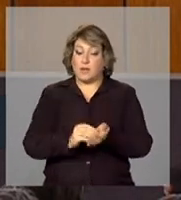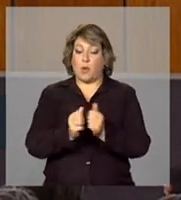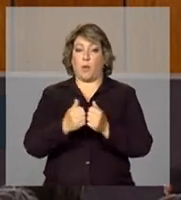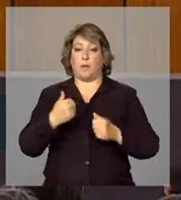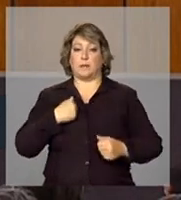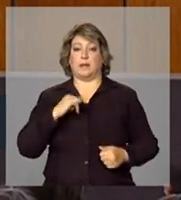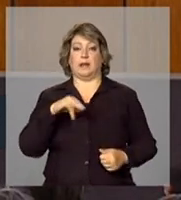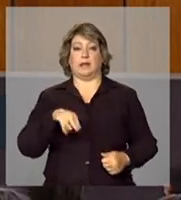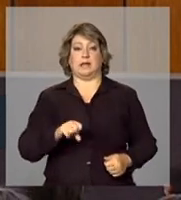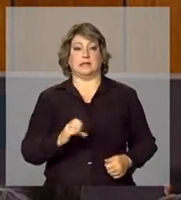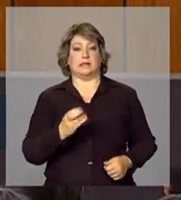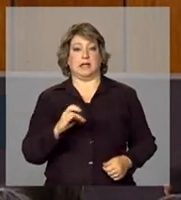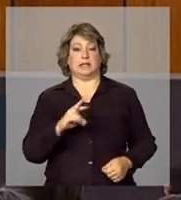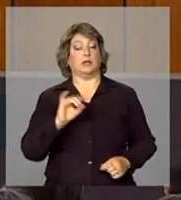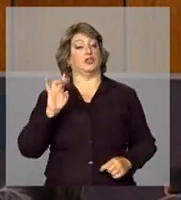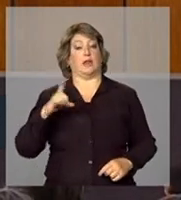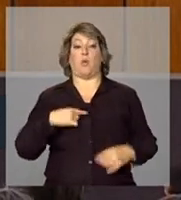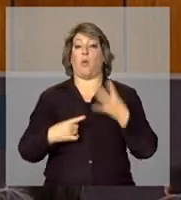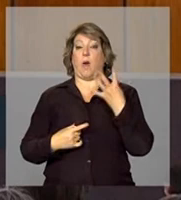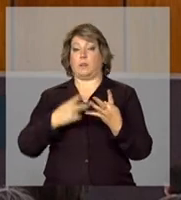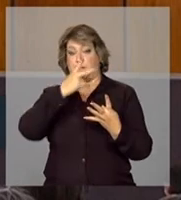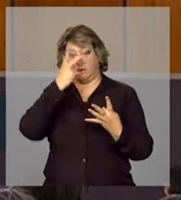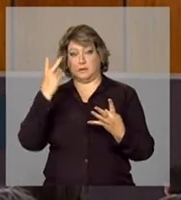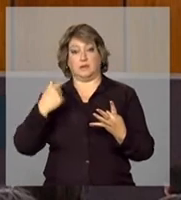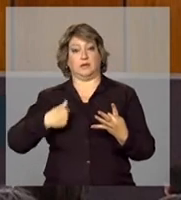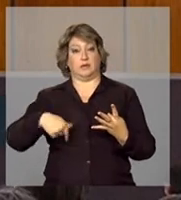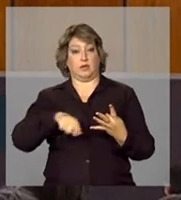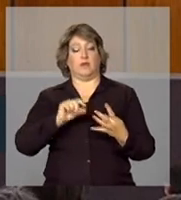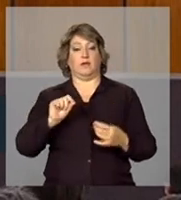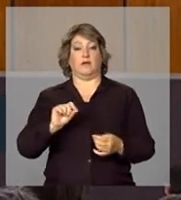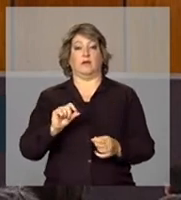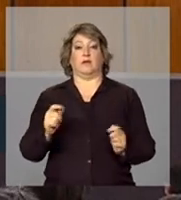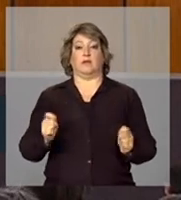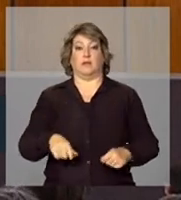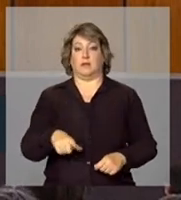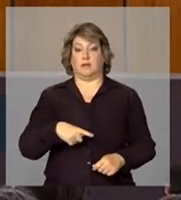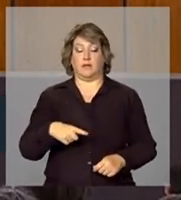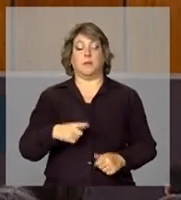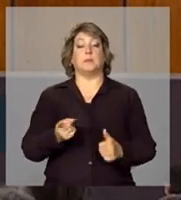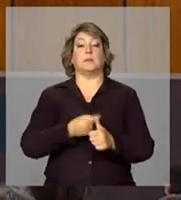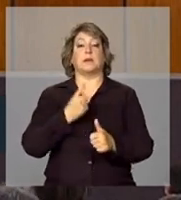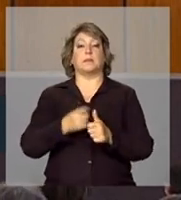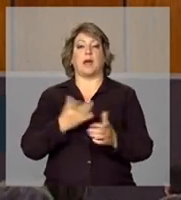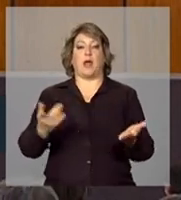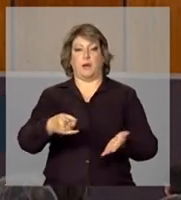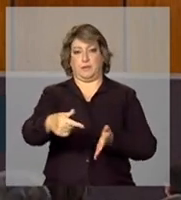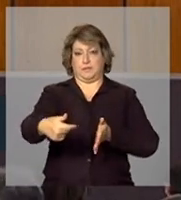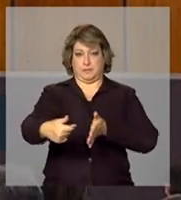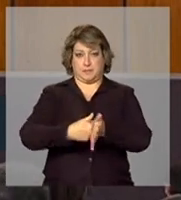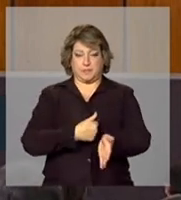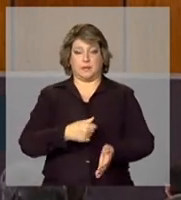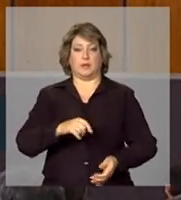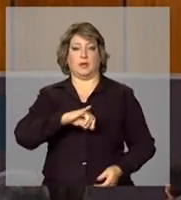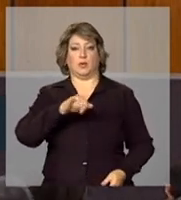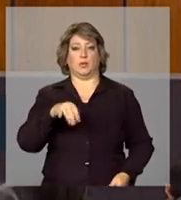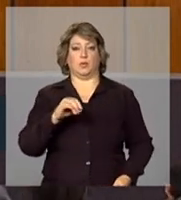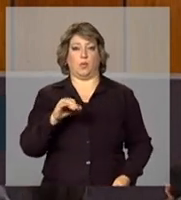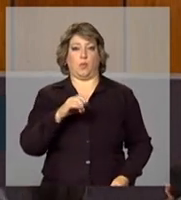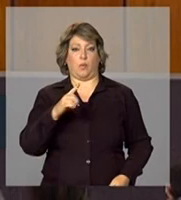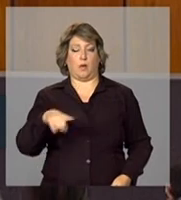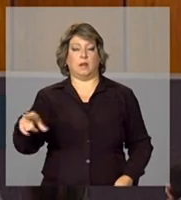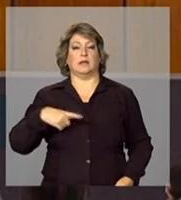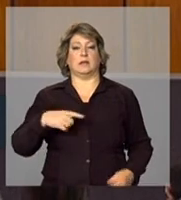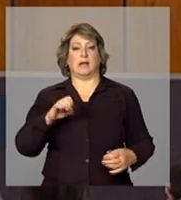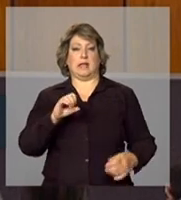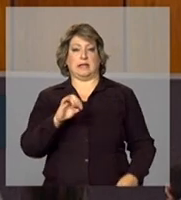comigo temos apenas quatro inscritos e nós vamos protelar esse processo primeiro perguntar João Vila Verde do